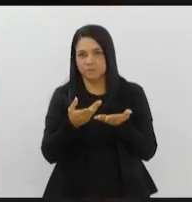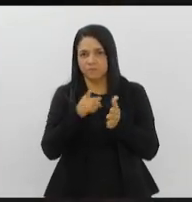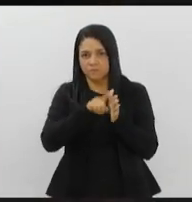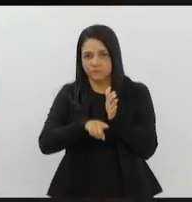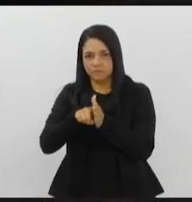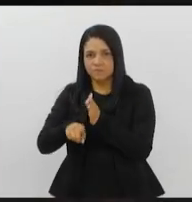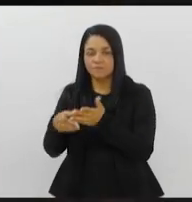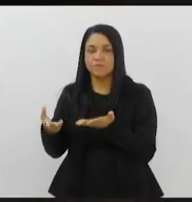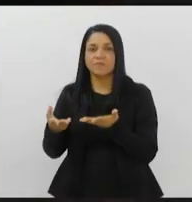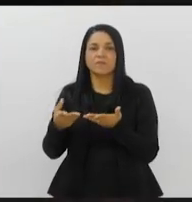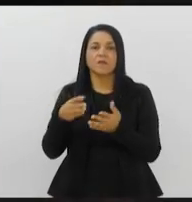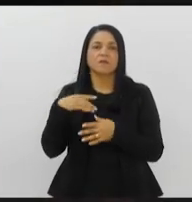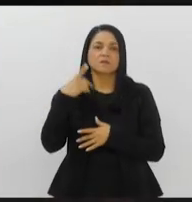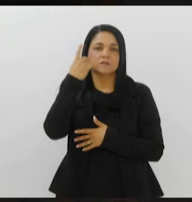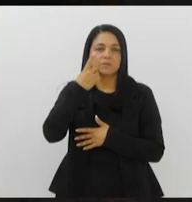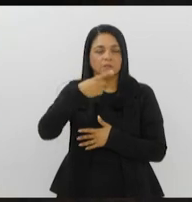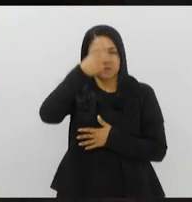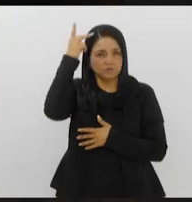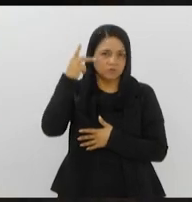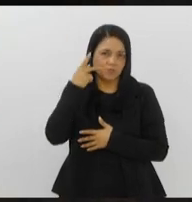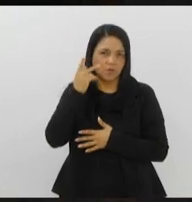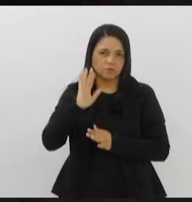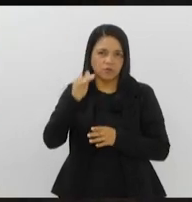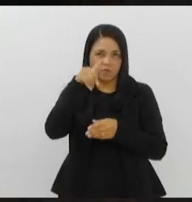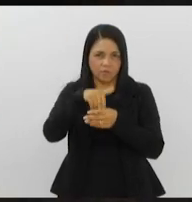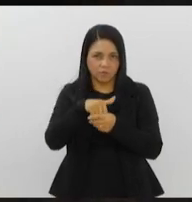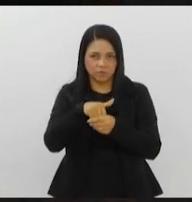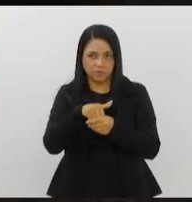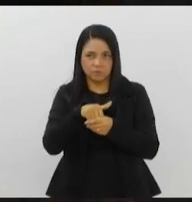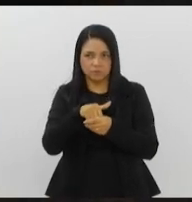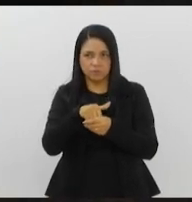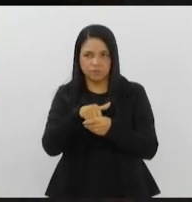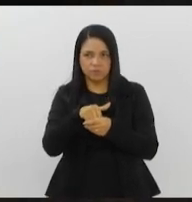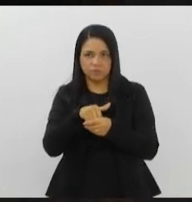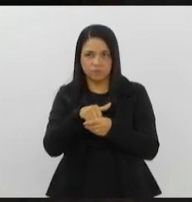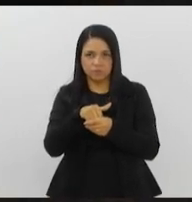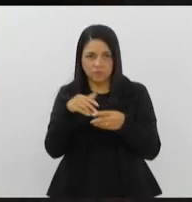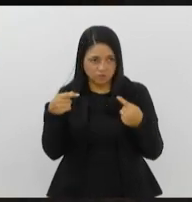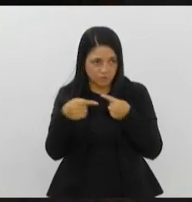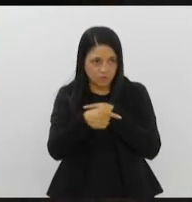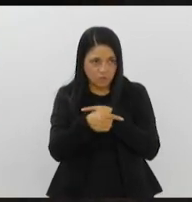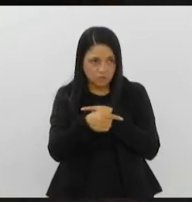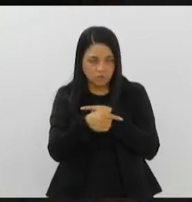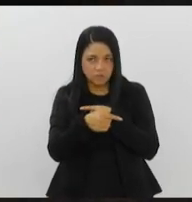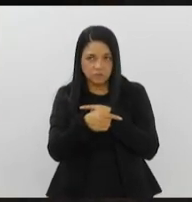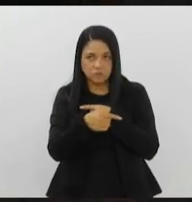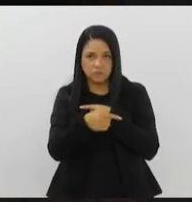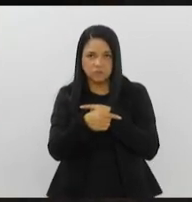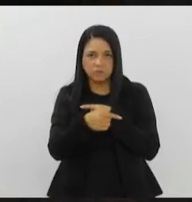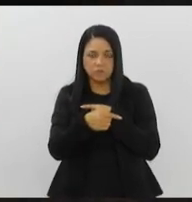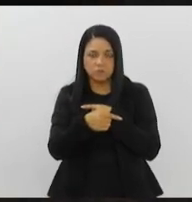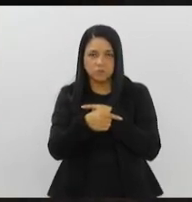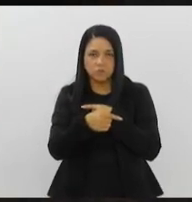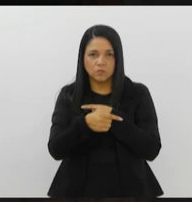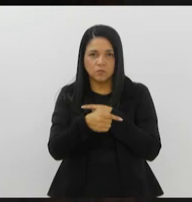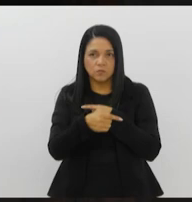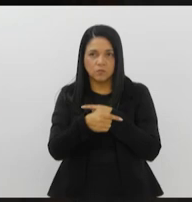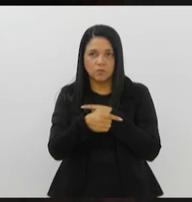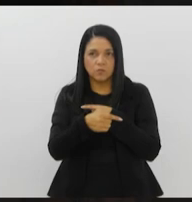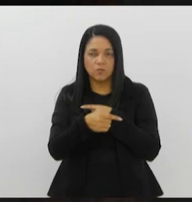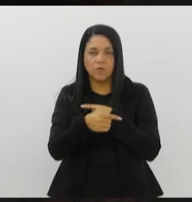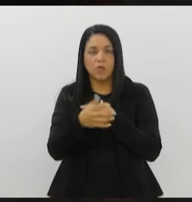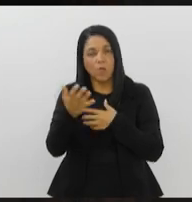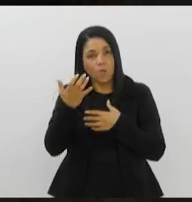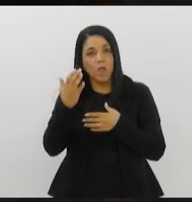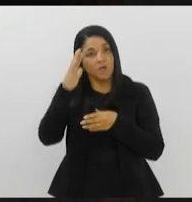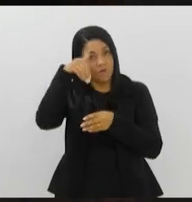Deputado Luiz Paulo já deferiu o voto dele. Não. Deputado, divergente. Eu vou divergir, ainda mais eu quero dar o voto.